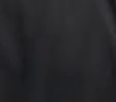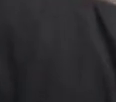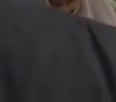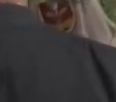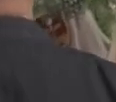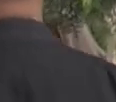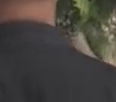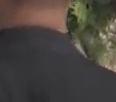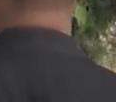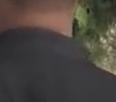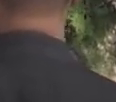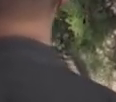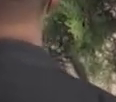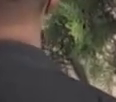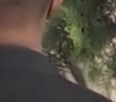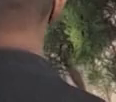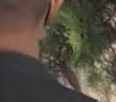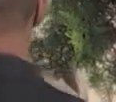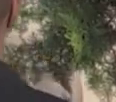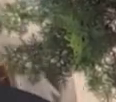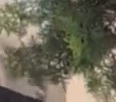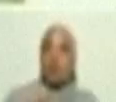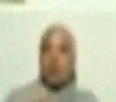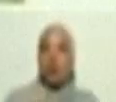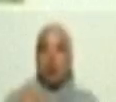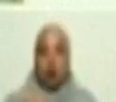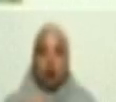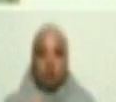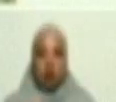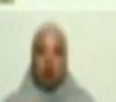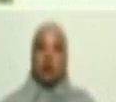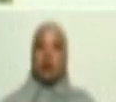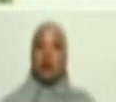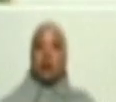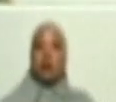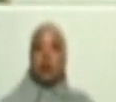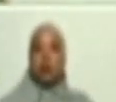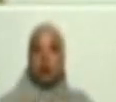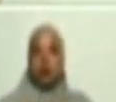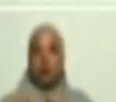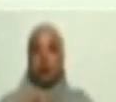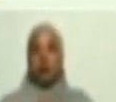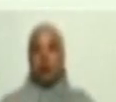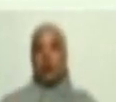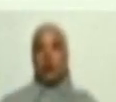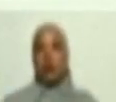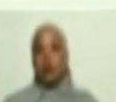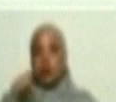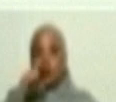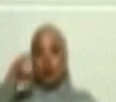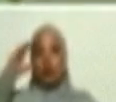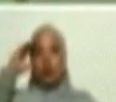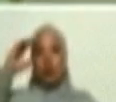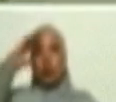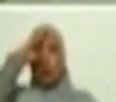em diversas áreas tais como economia comércio migração e segurança Venezuela e Colômbia romperam relações em 2019 mas se aproximaram